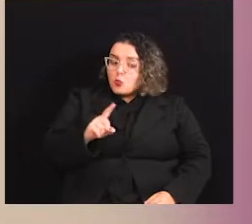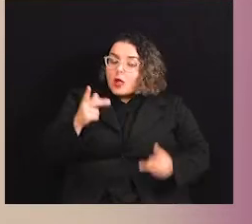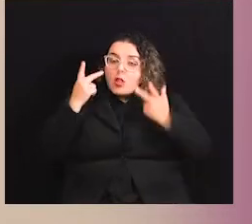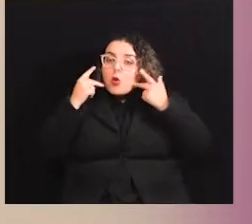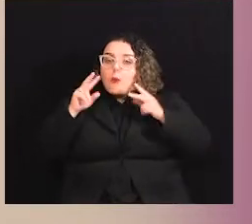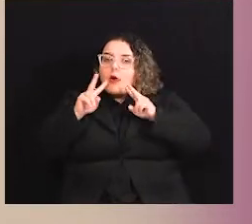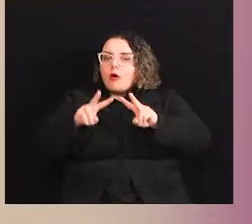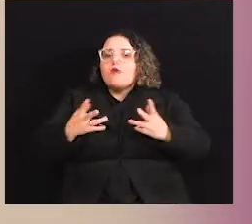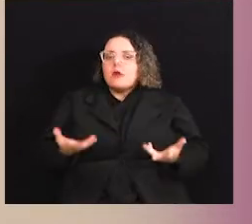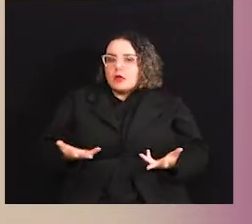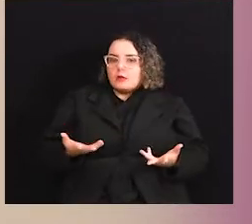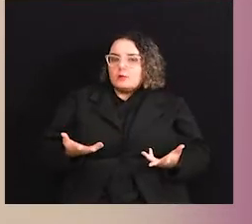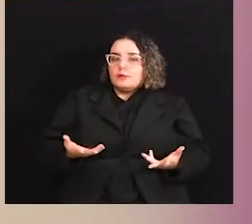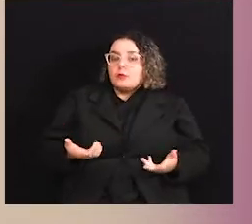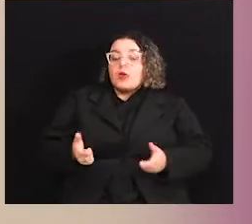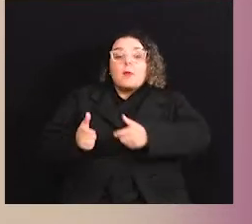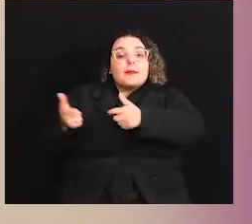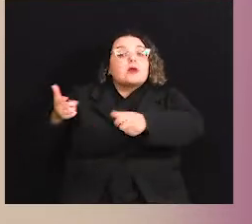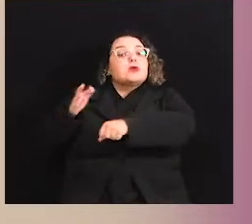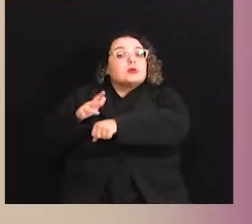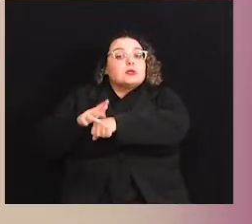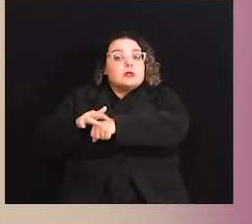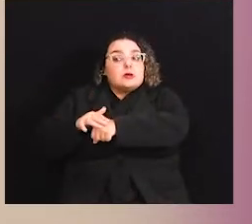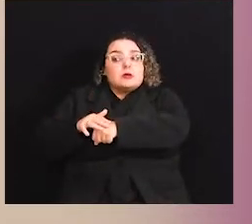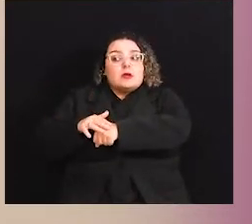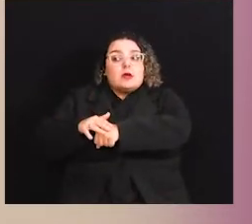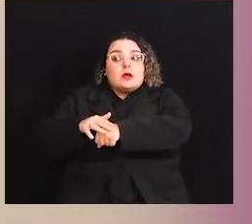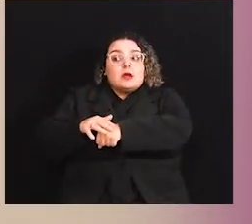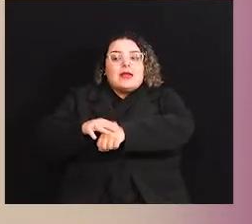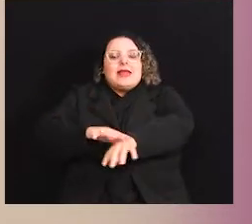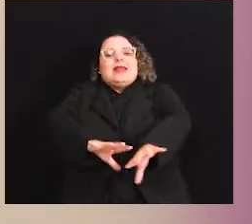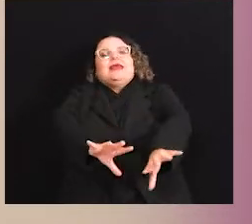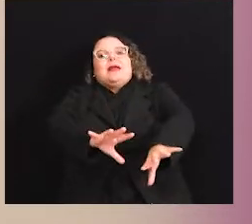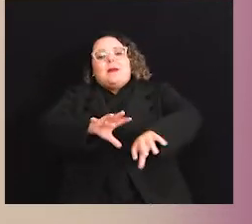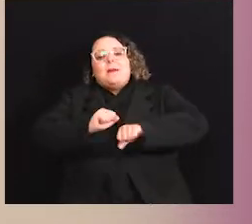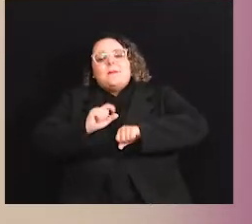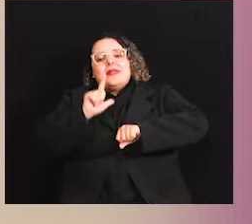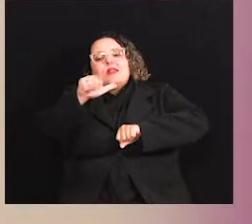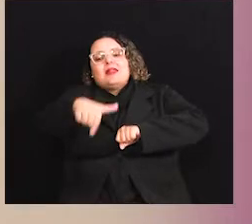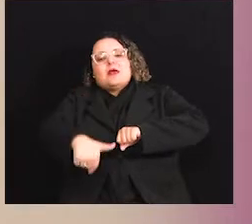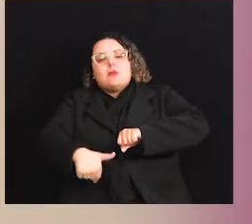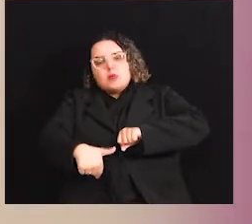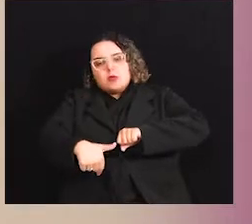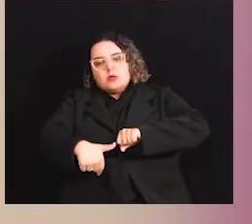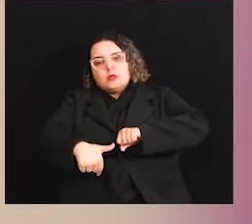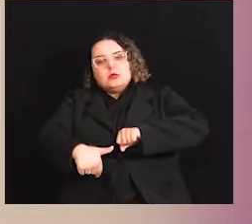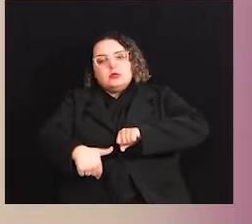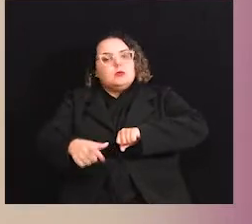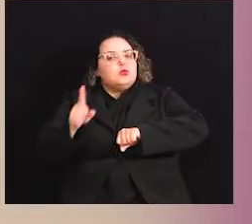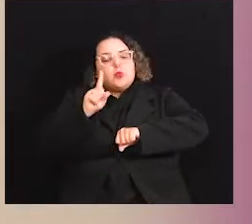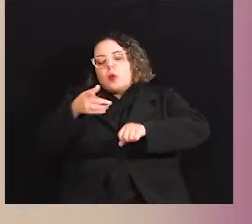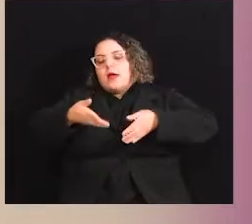A maioria das intolerâncias à lactose são as intolerâncias adquiridas. Então, existe um